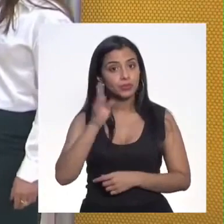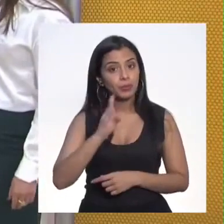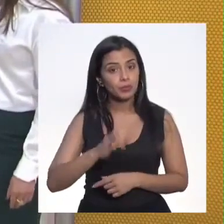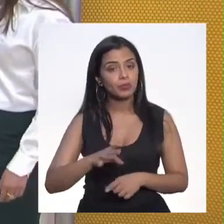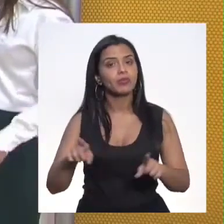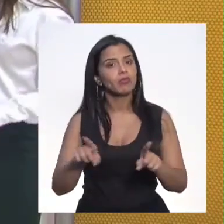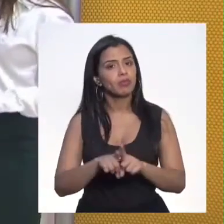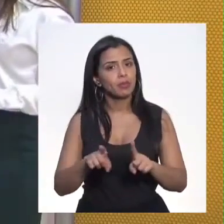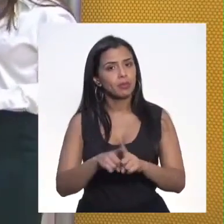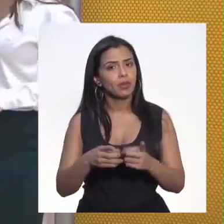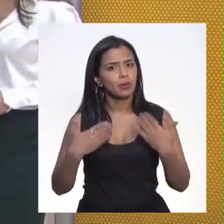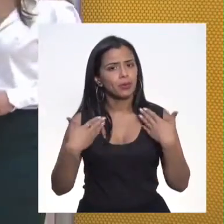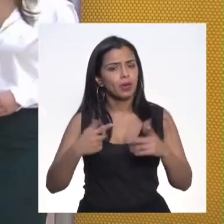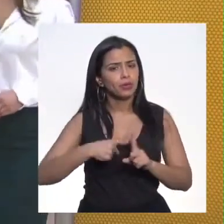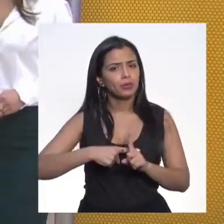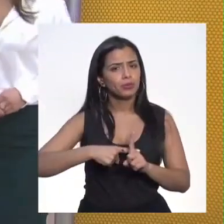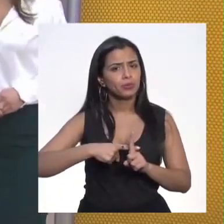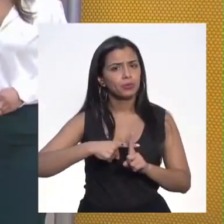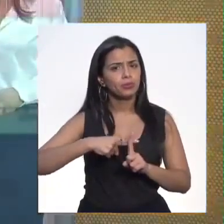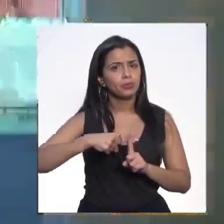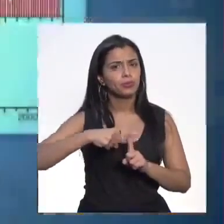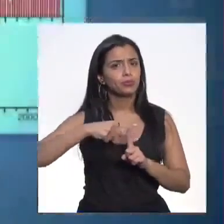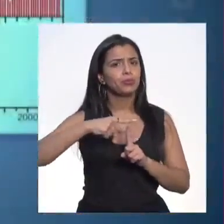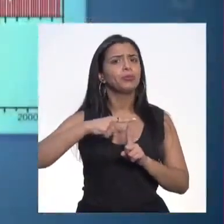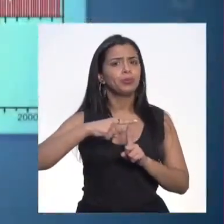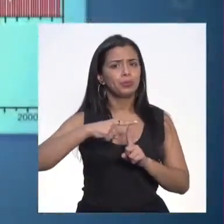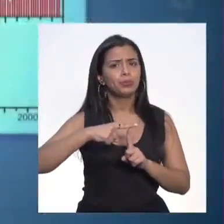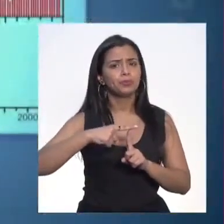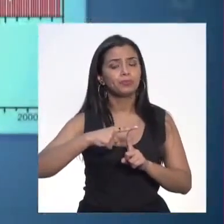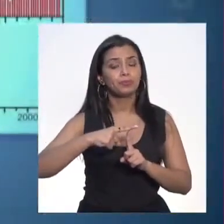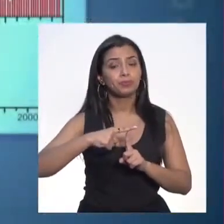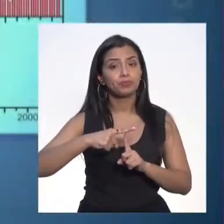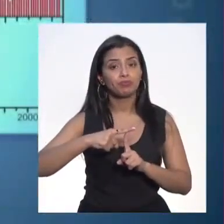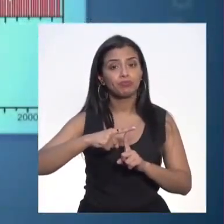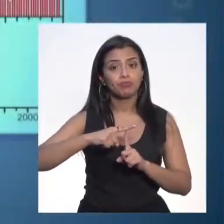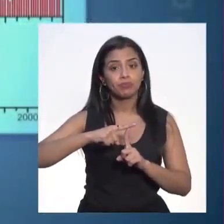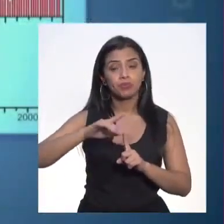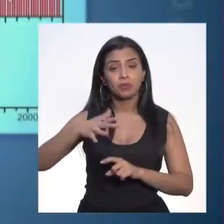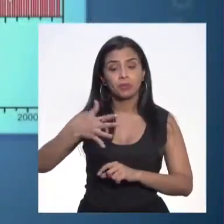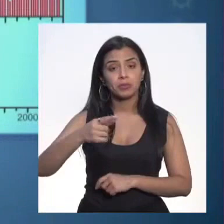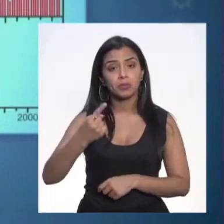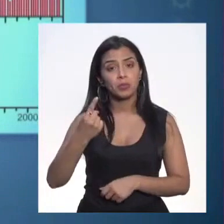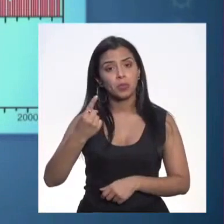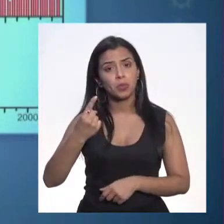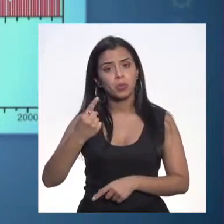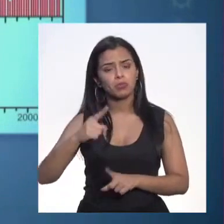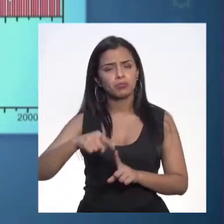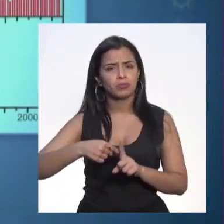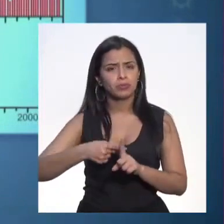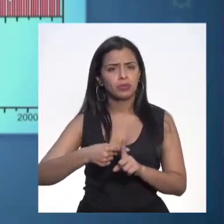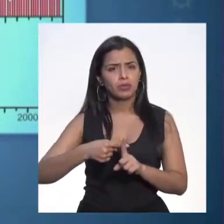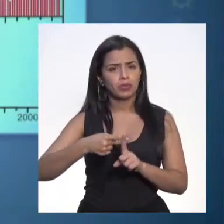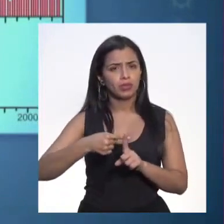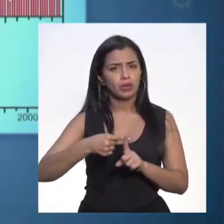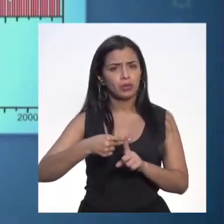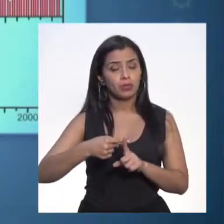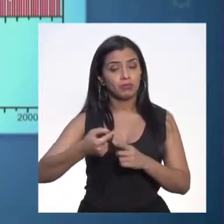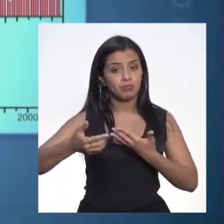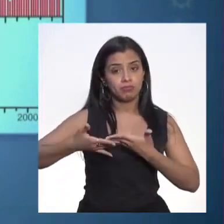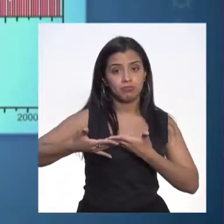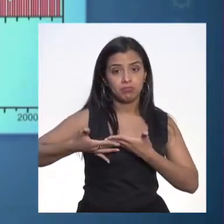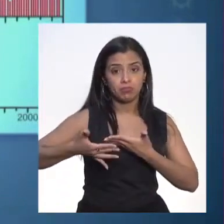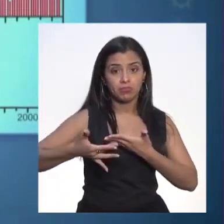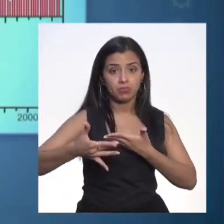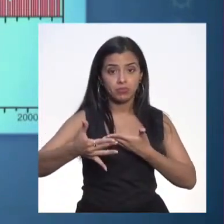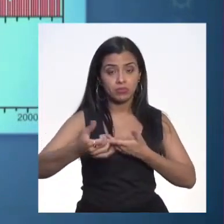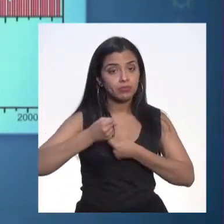também entrou em elevação no último século. Para os especialistas, o aumento foi de cerca de 1 grau. Um dos cenários estima que nas próximas